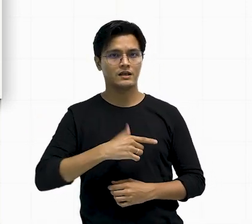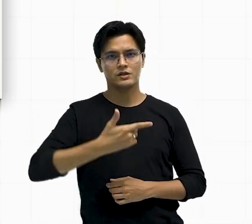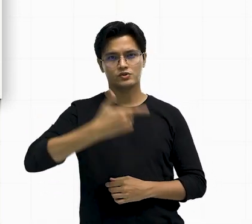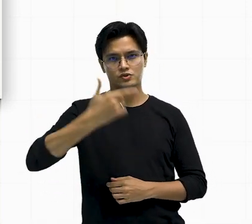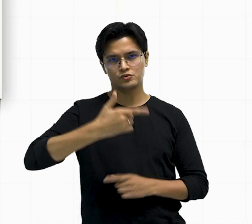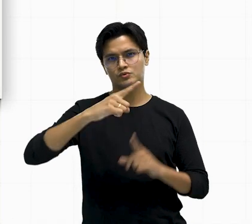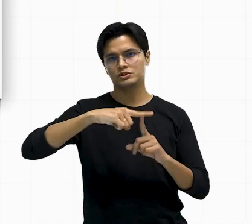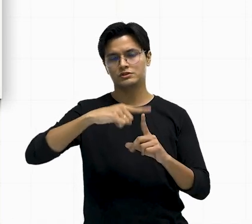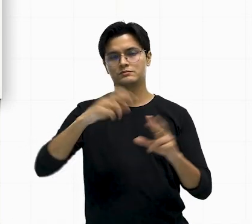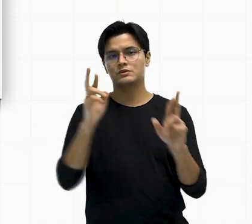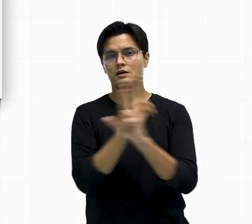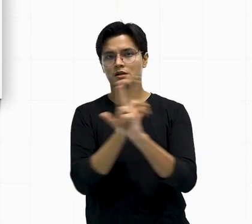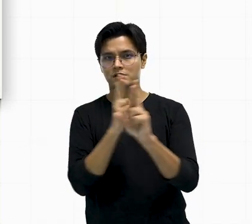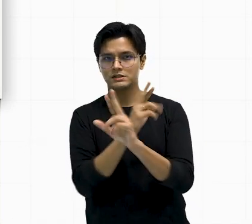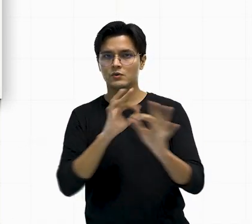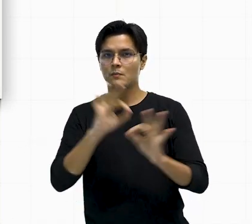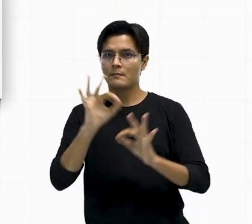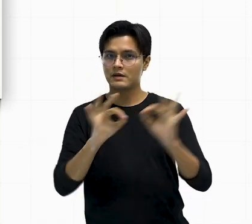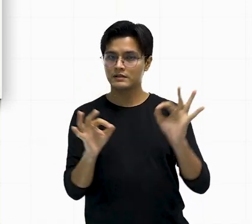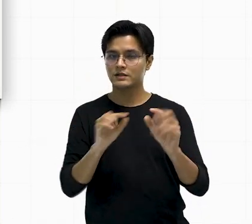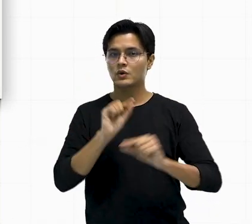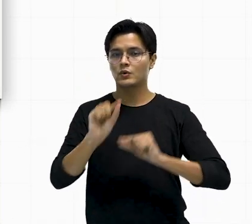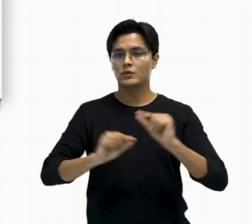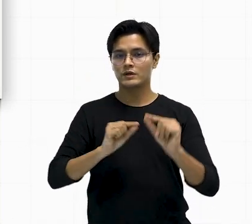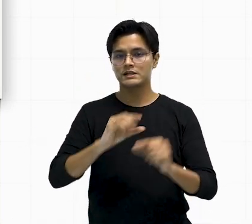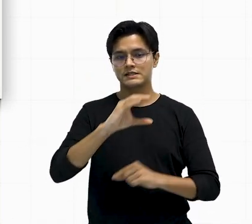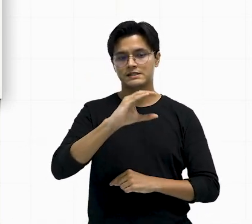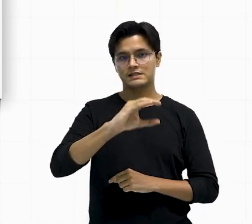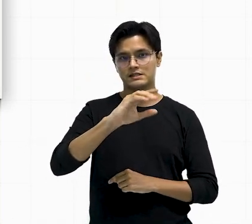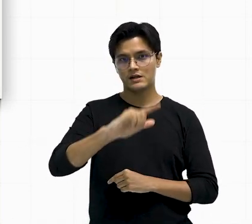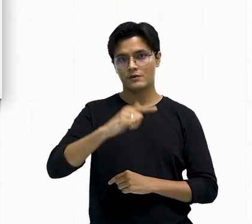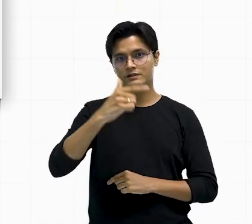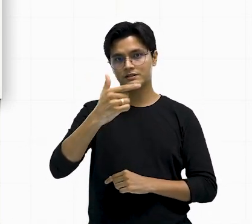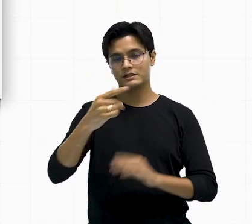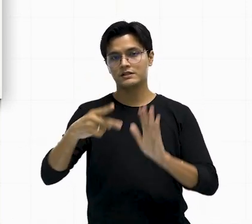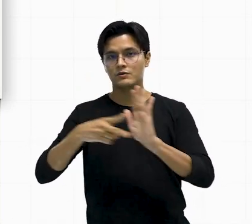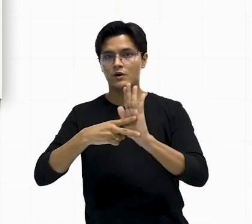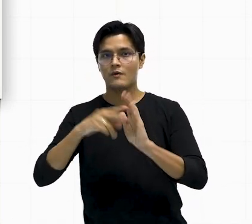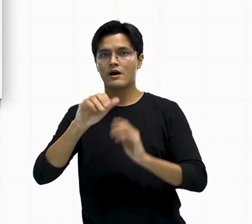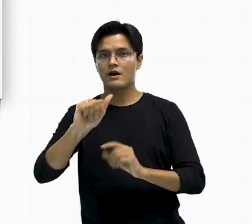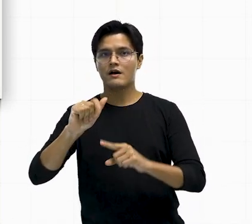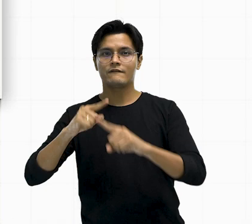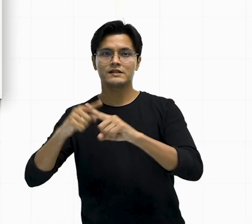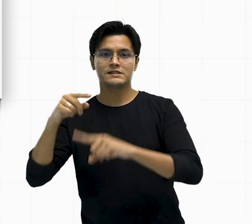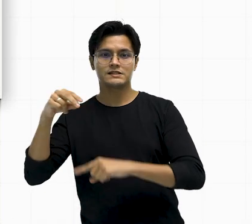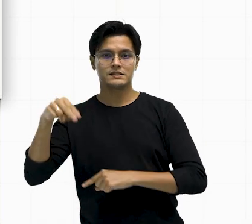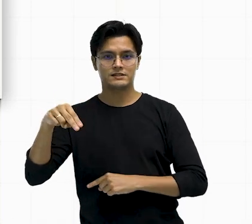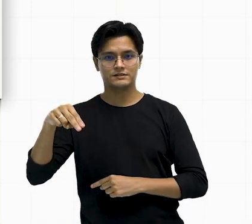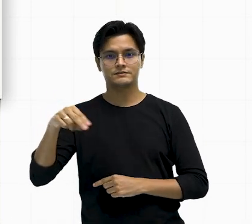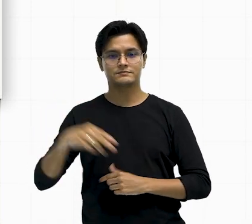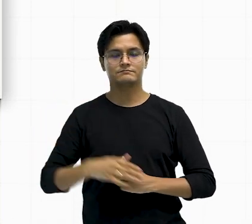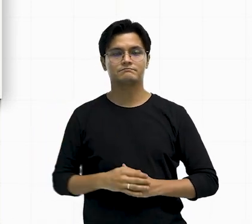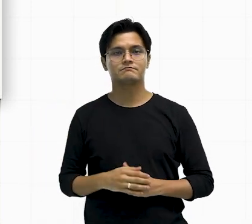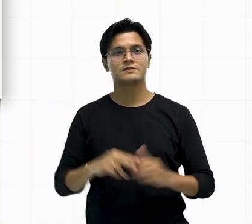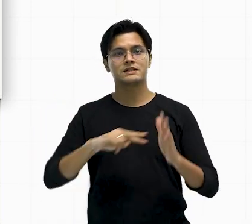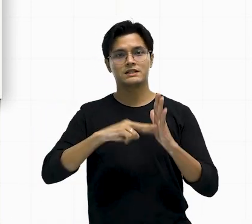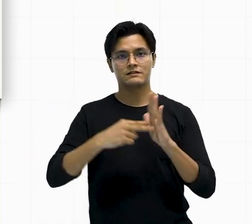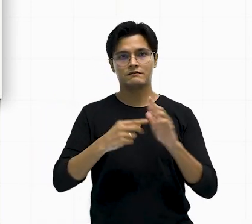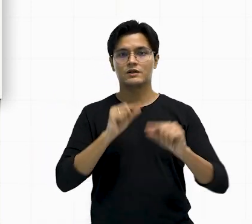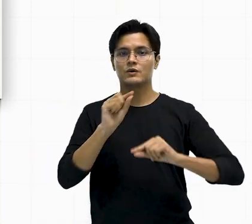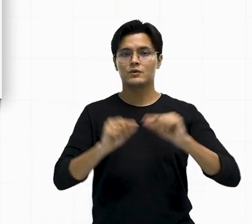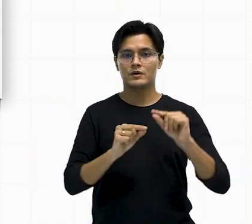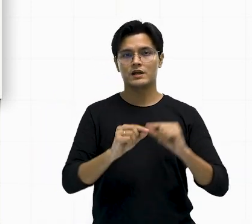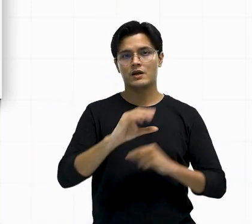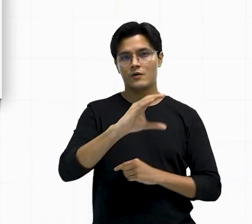relação que diz que C ao quadrado é igual a A vezes M. Ou seja, um dos catetos, vamos chamar